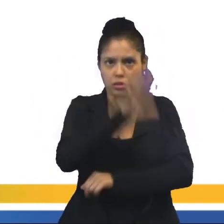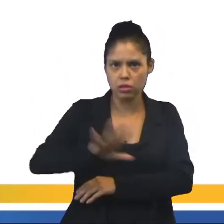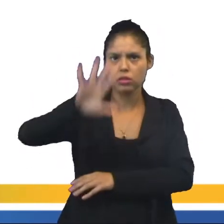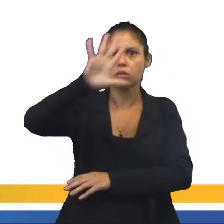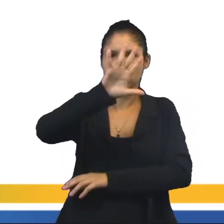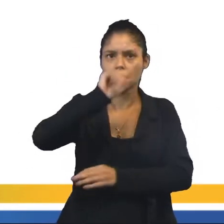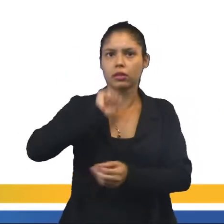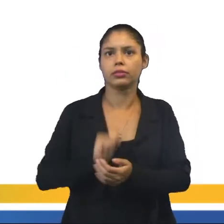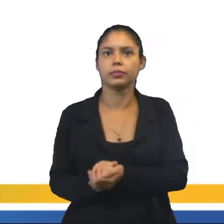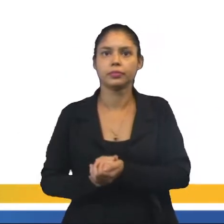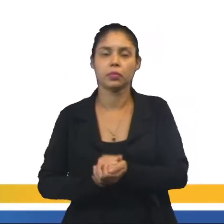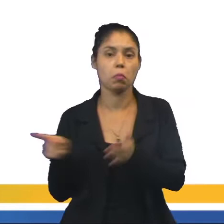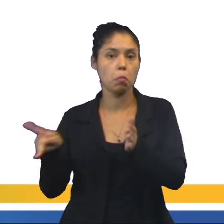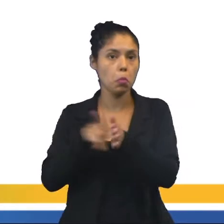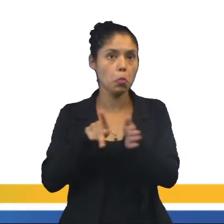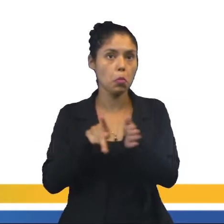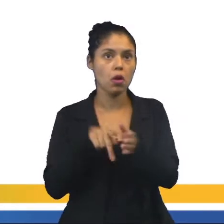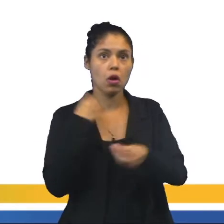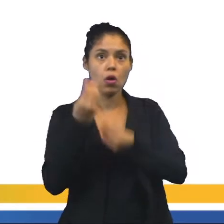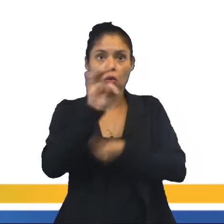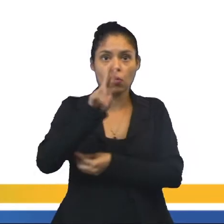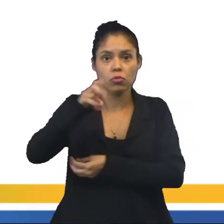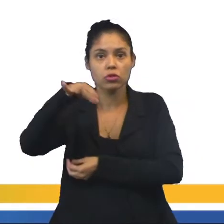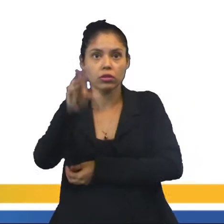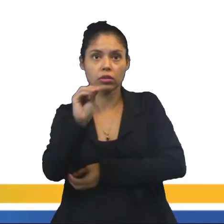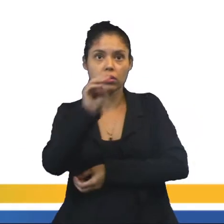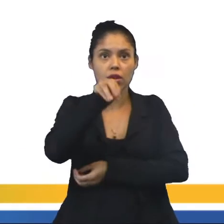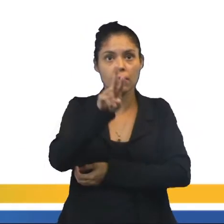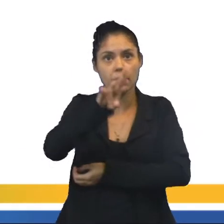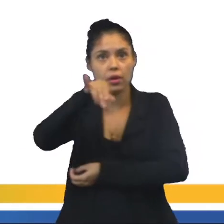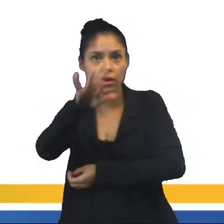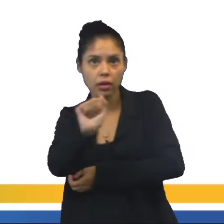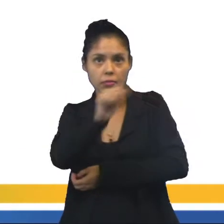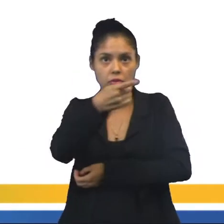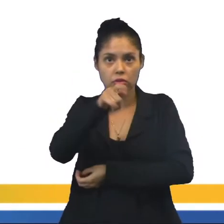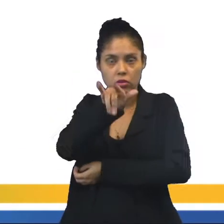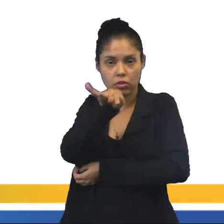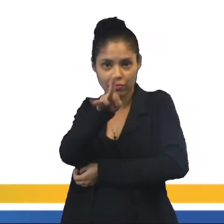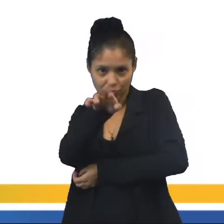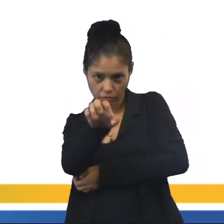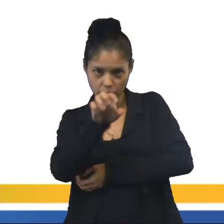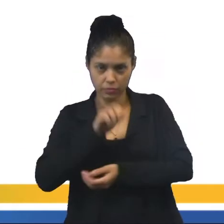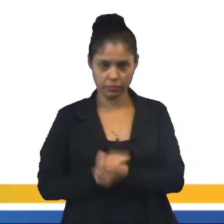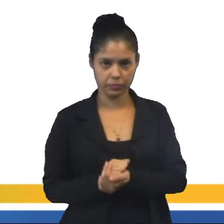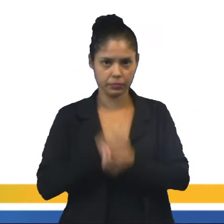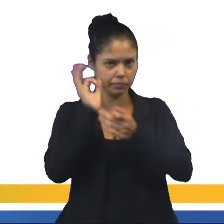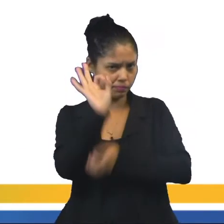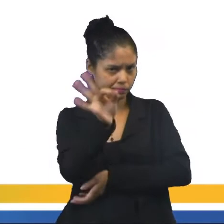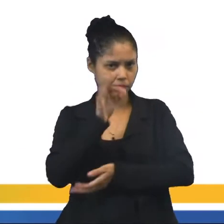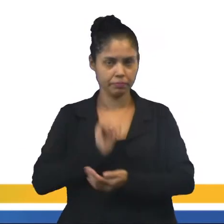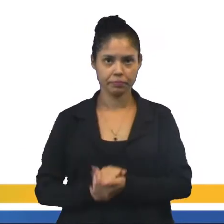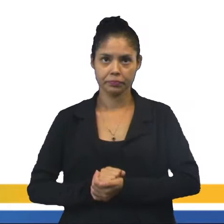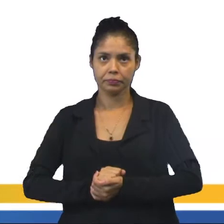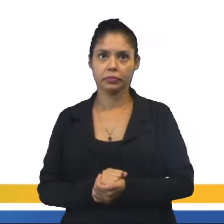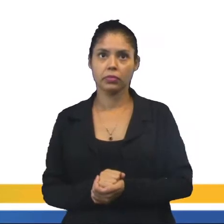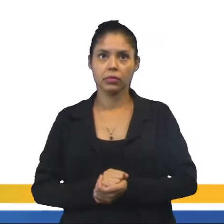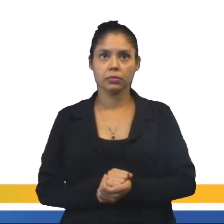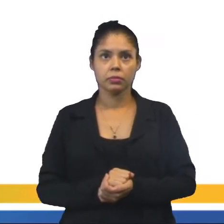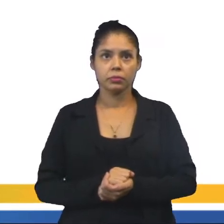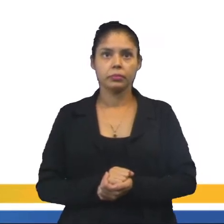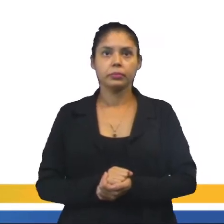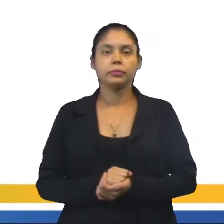musical na específica como tímpano não a Marimba e o xilofone certo Oi